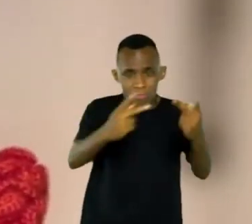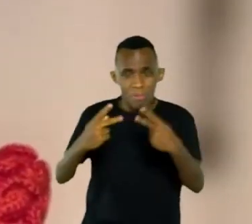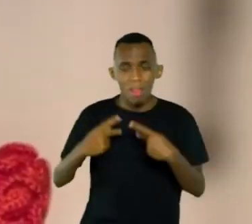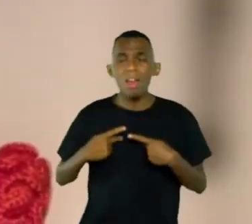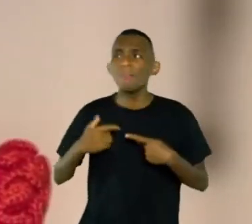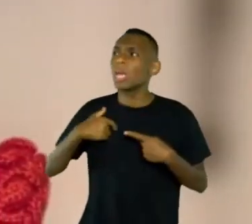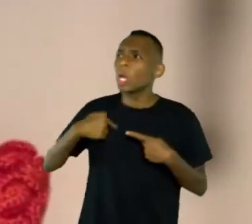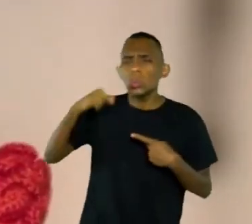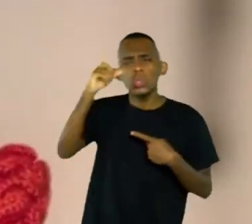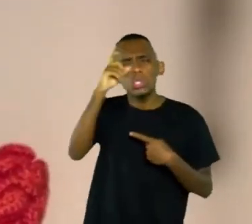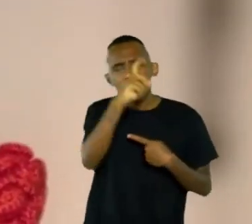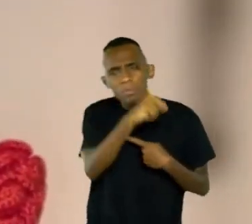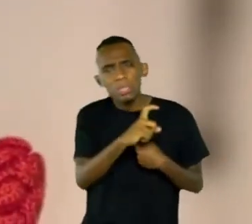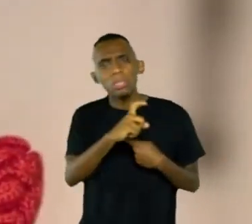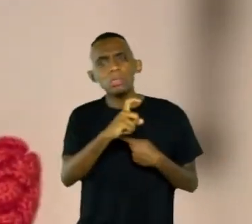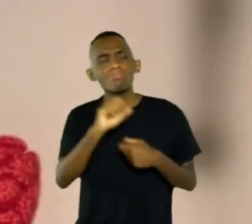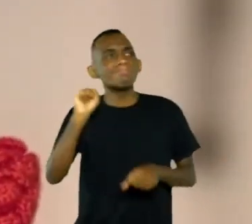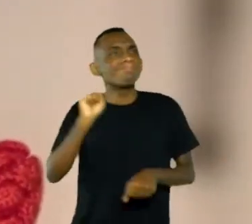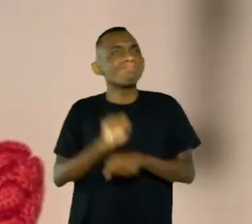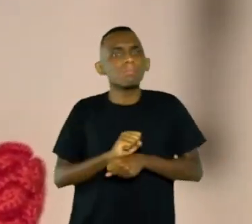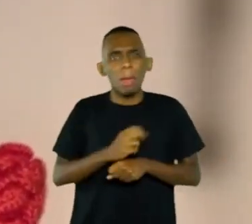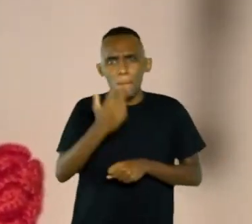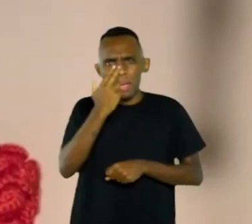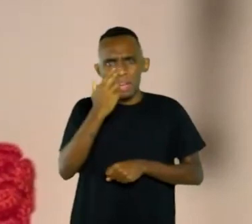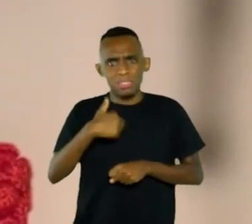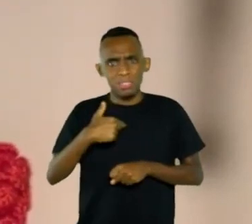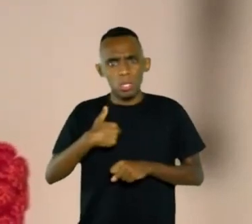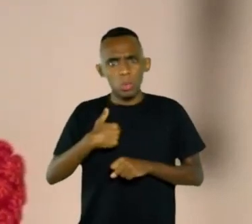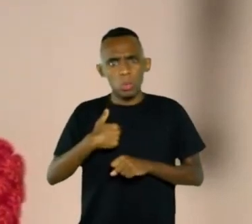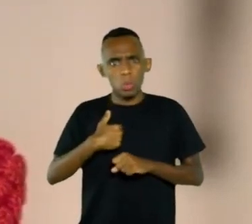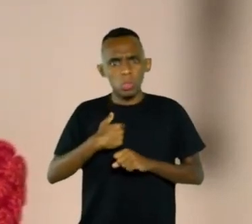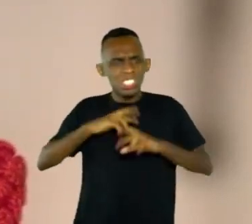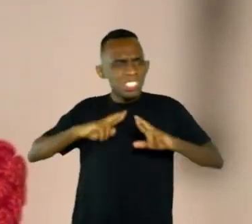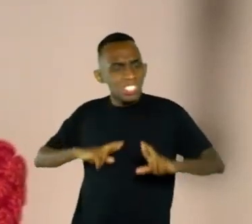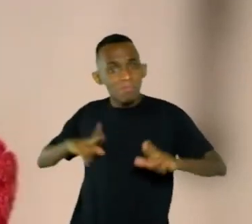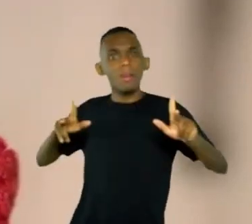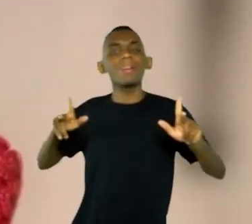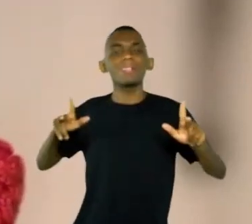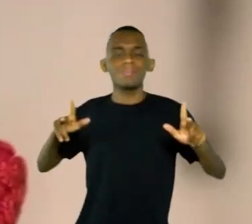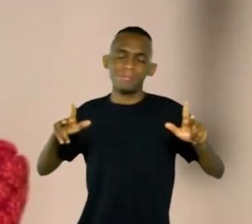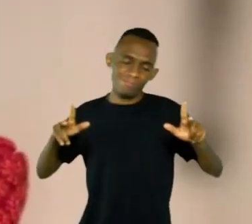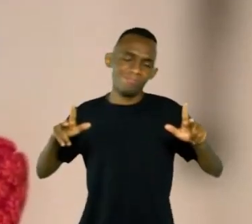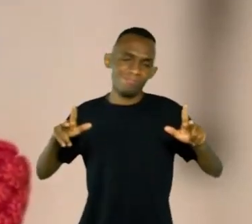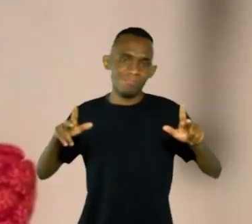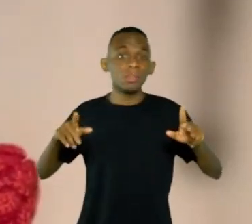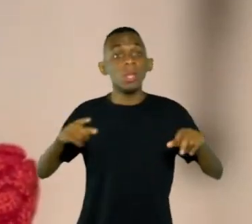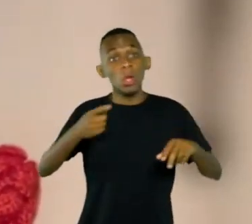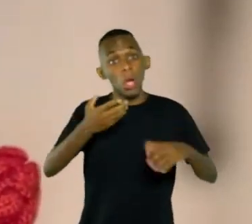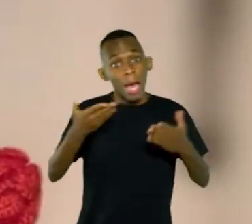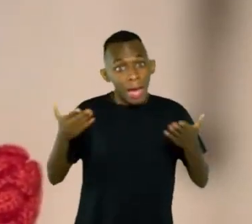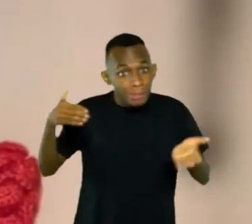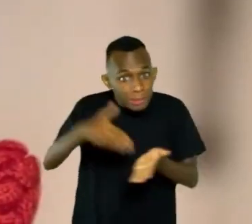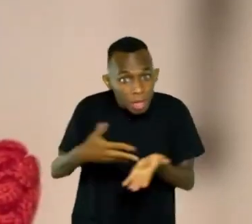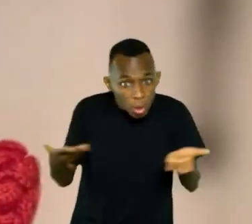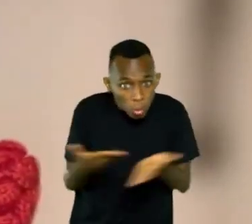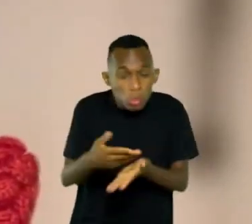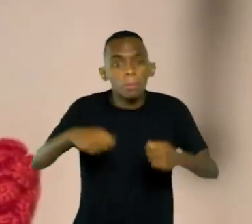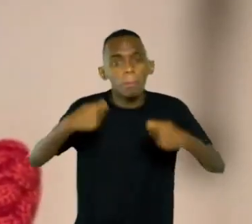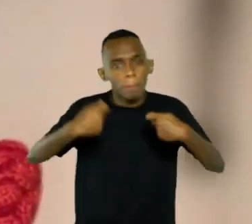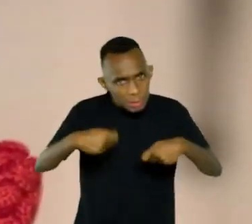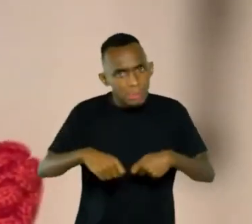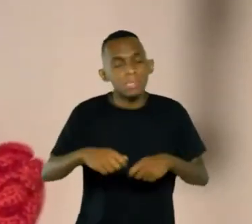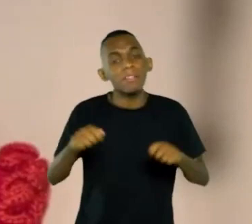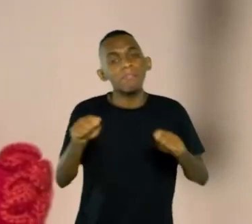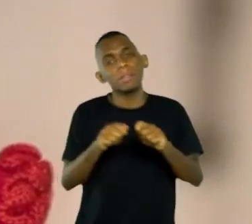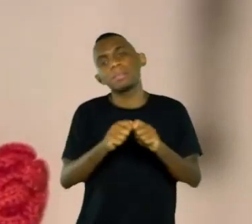como se eu tivesse inadequada, né? Eu acho que tem muito a ver com essa coisa, e isso a gente precisa saber fazer até hoje na vida, né? A gente precisa